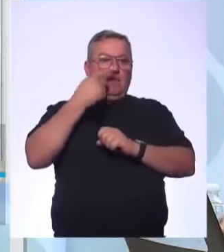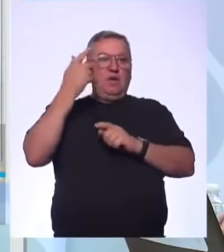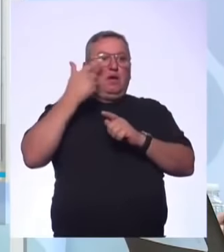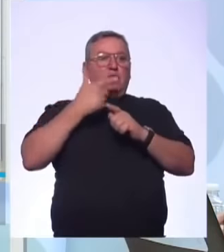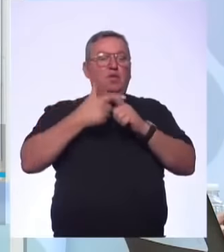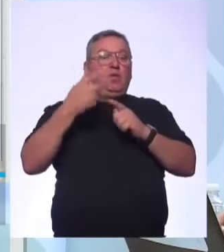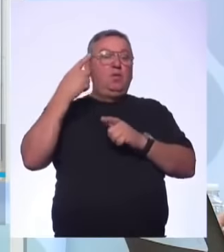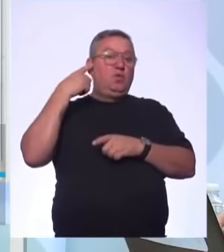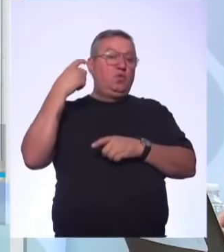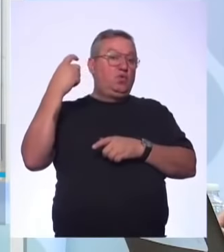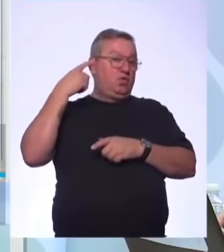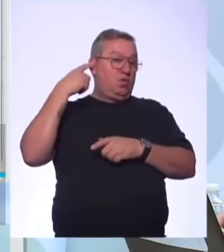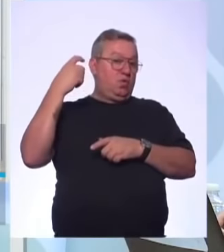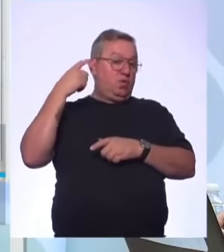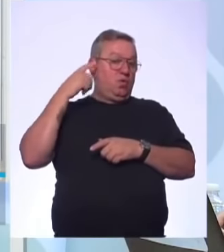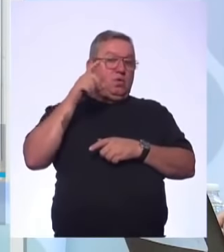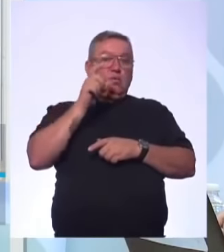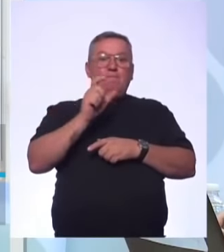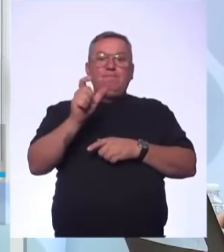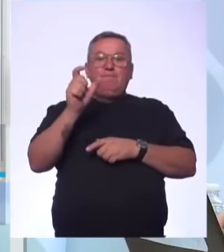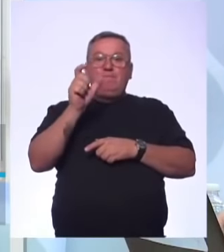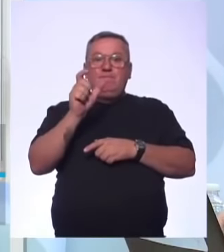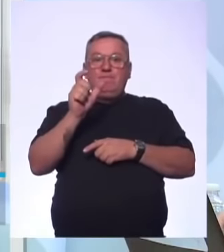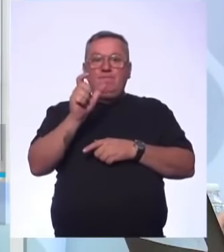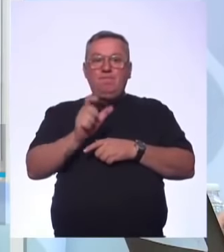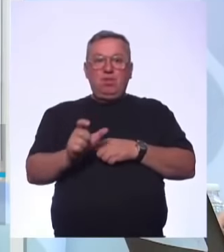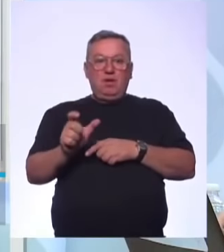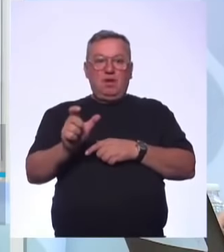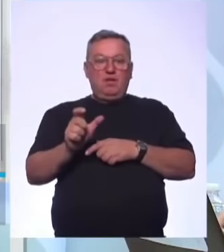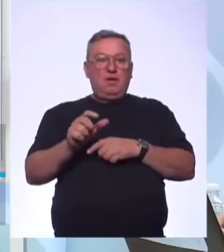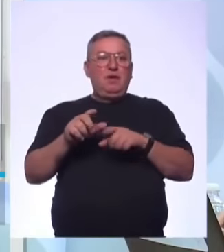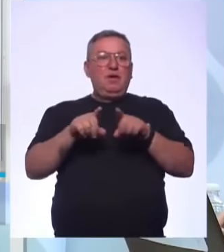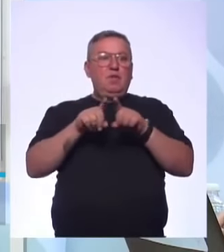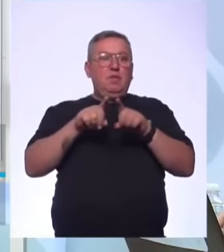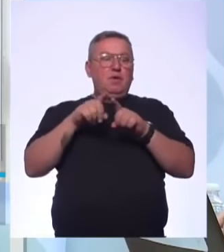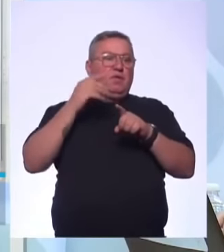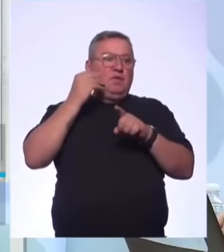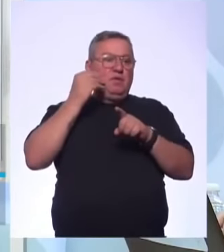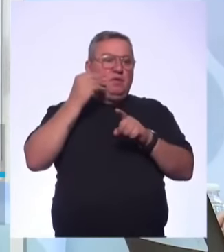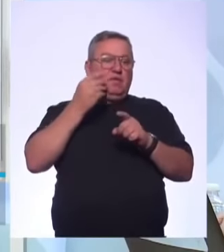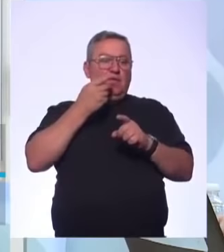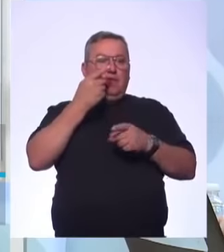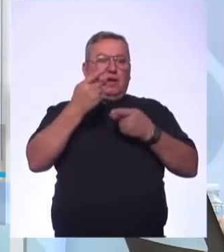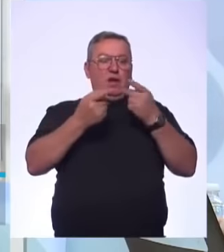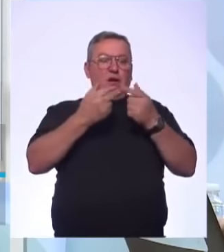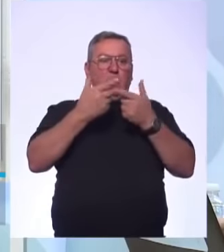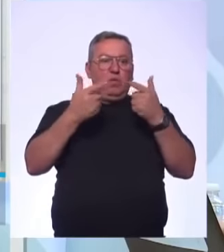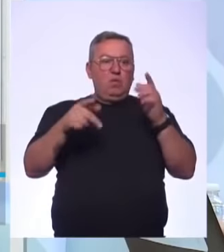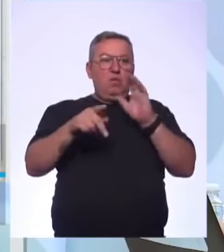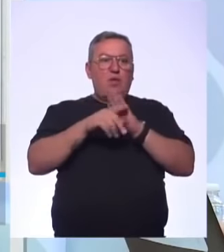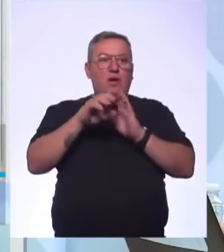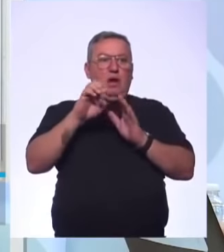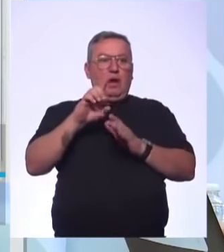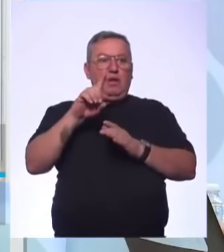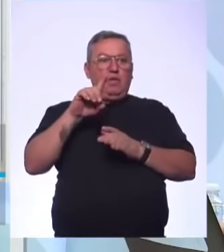os sons das palavras, né? E, de vez em quando, eu vou tentar falar alguns termos com o Ed para